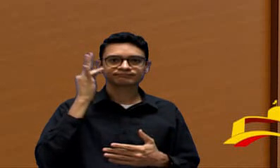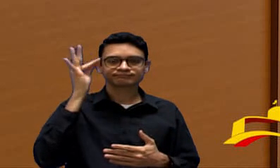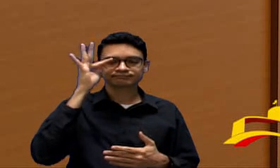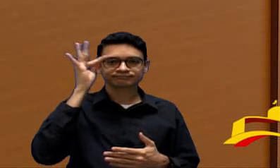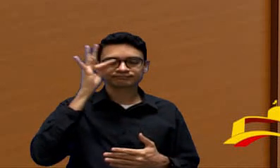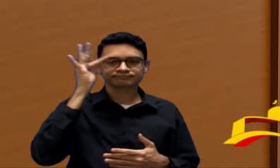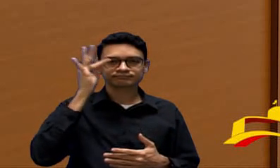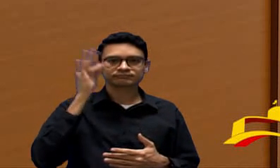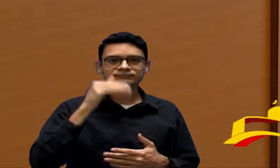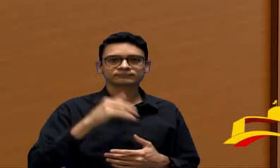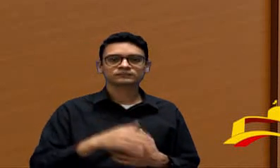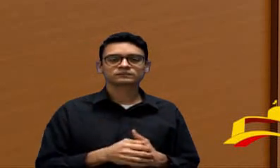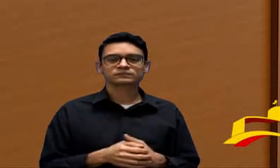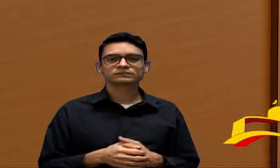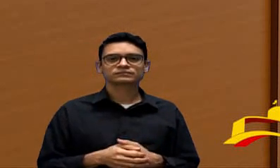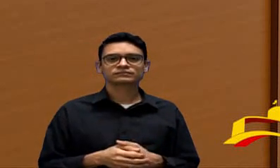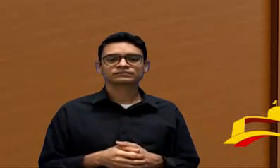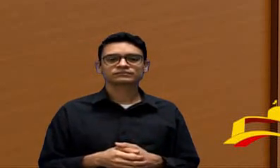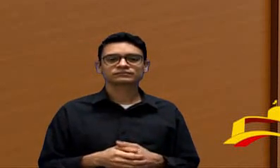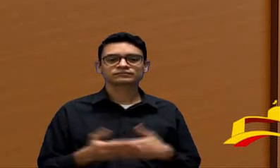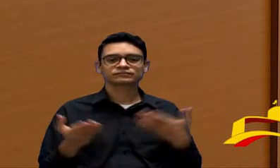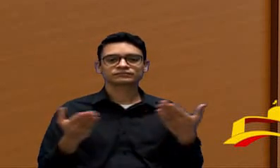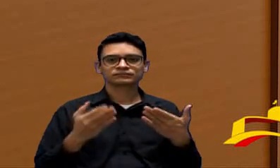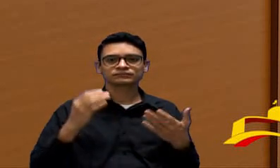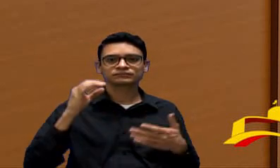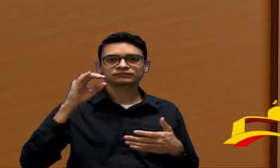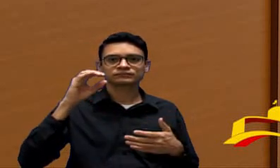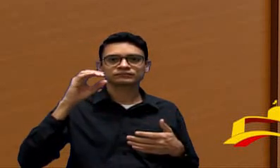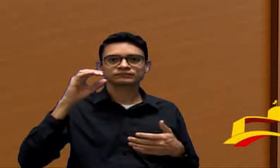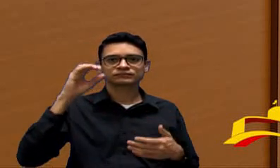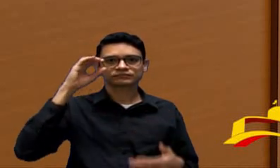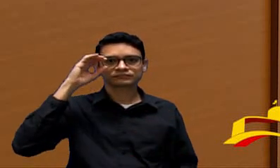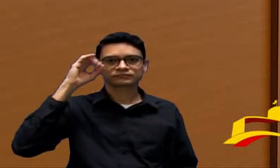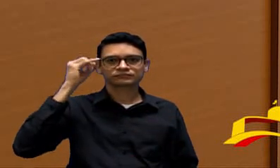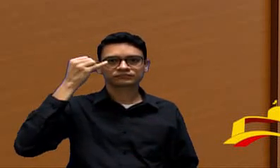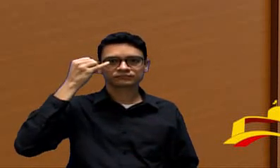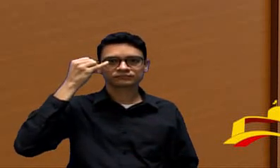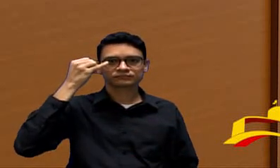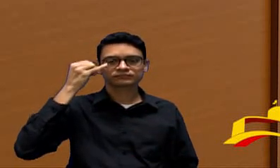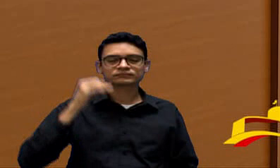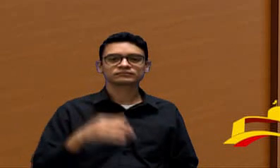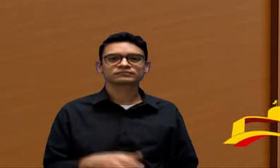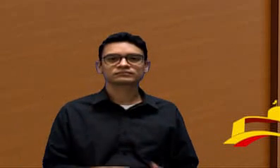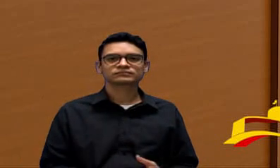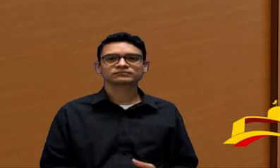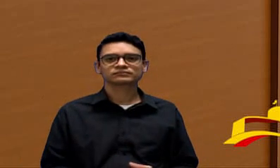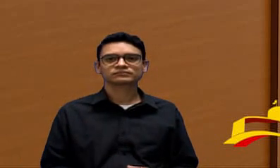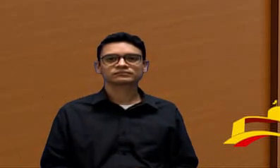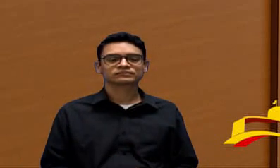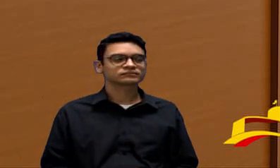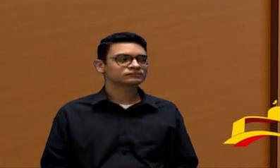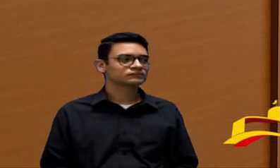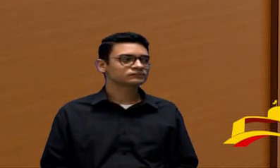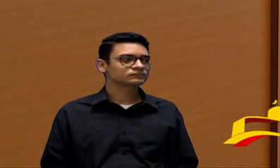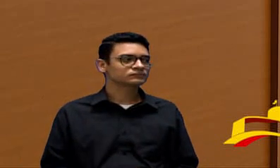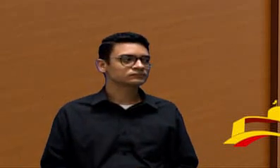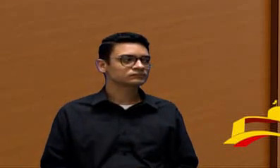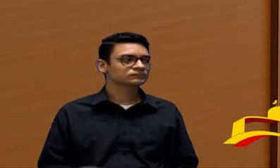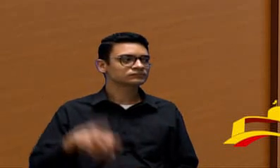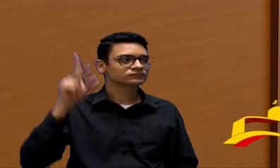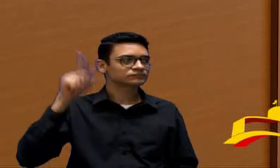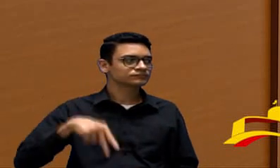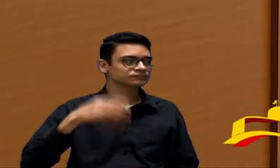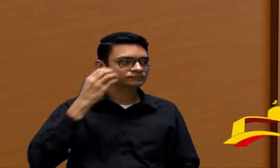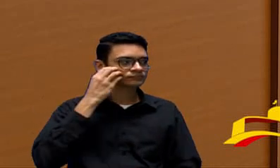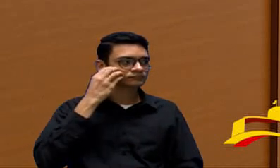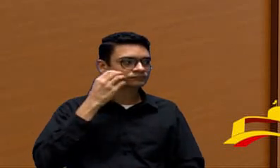Muito bem, vereador Rodrigo Treviso. Agora, vereador... João Donizete, o presidente Cláudio está dando uma